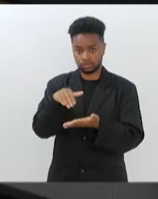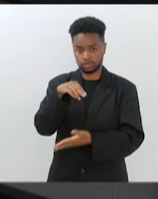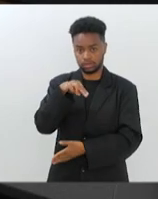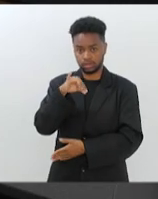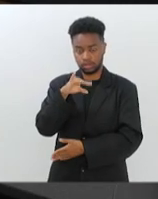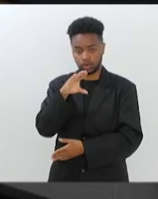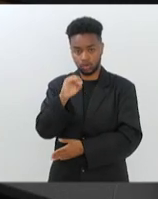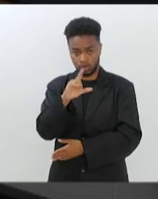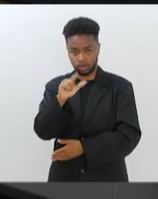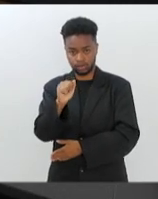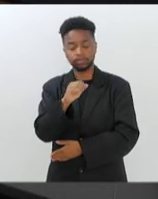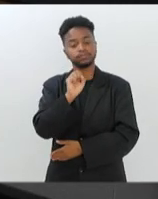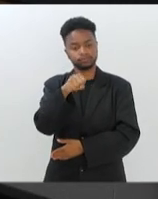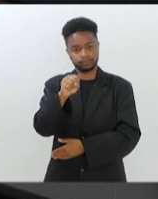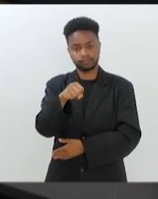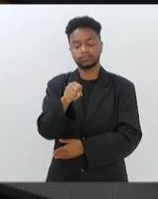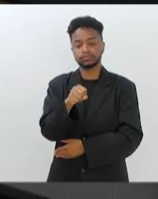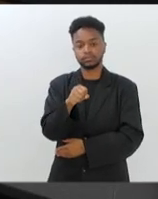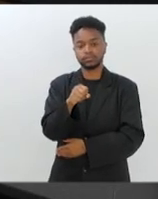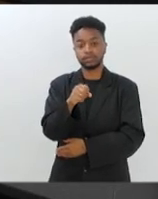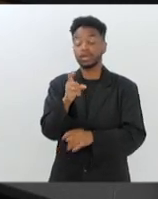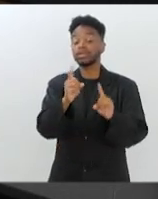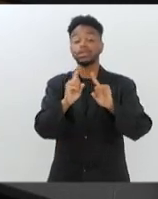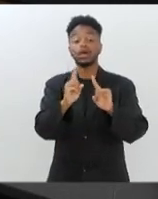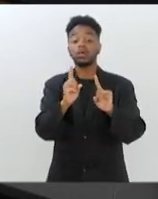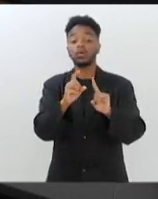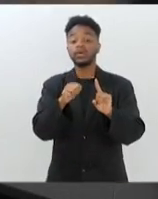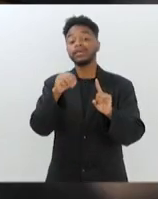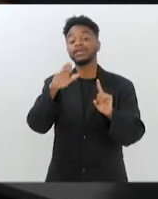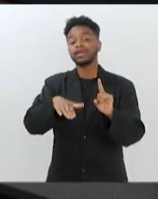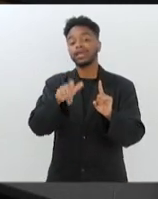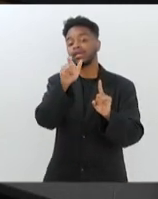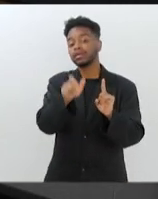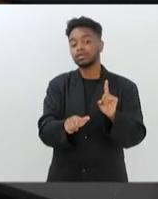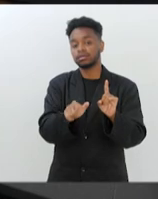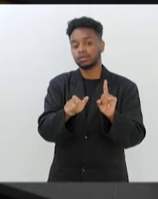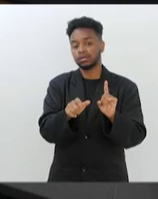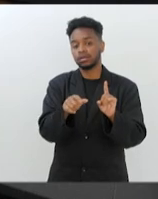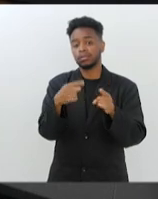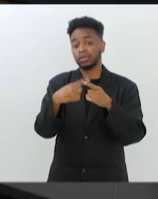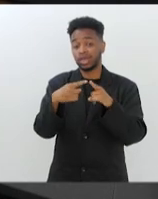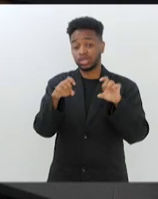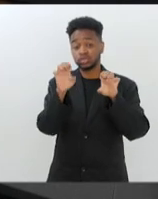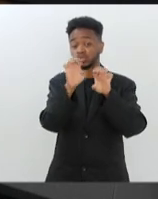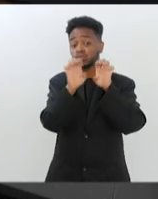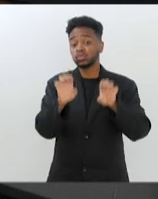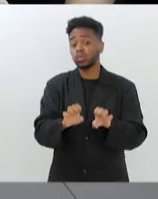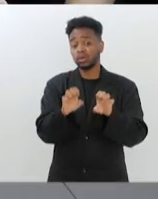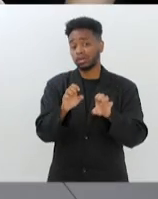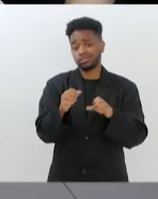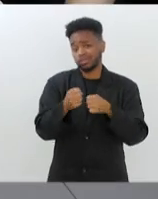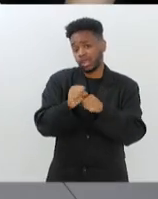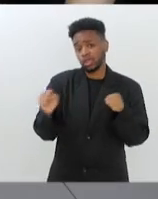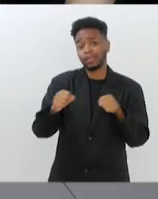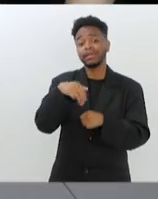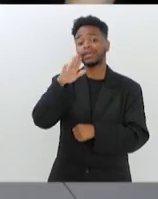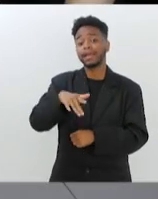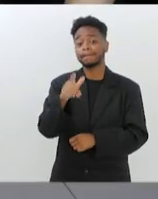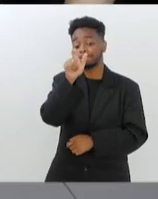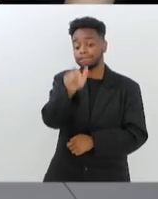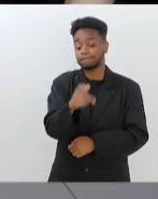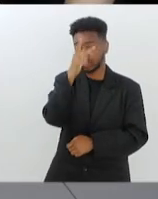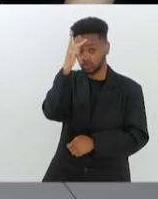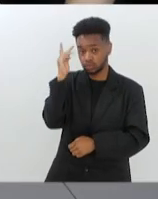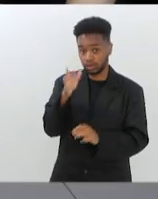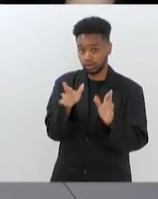é a a estrutura da casa civil e por fim não Mas a a estrutura da casa civil é muito grande apresenta quem o relatório Quem é o responsável por